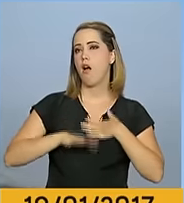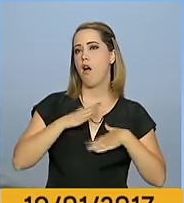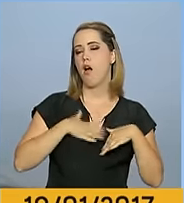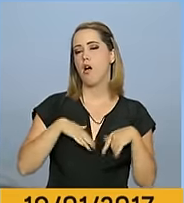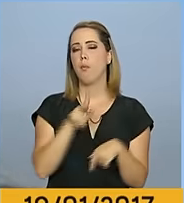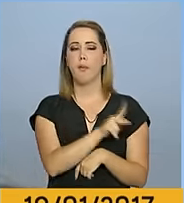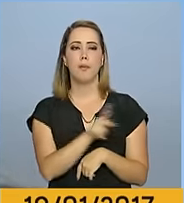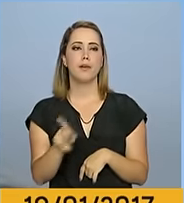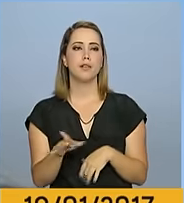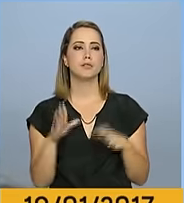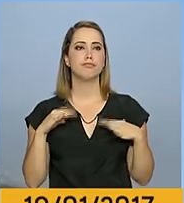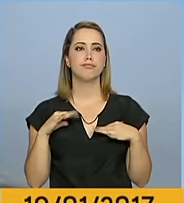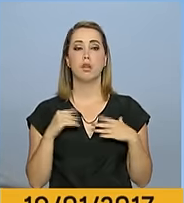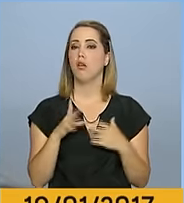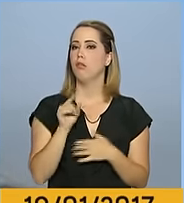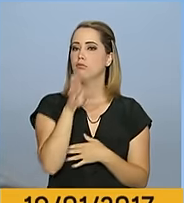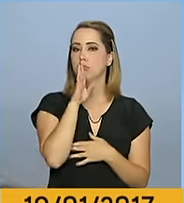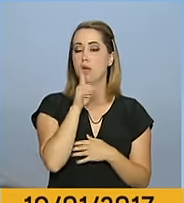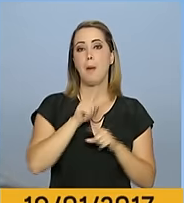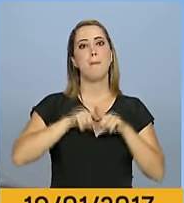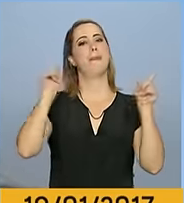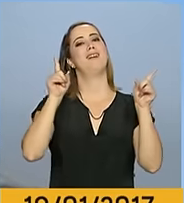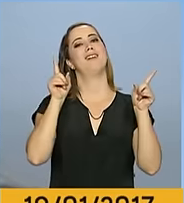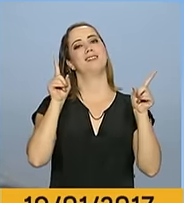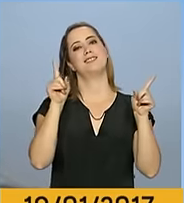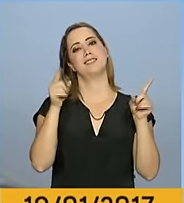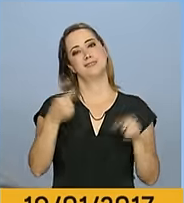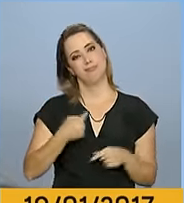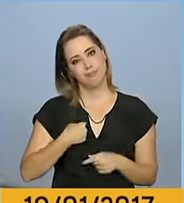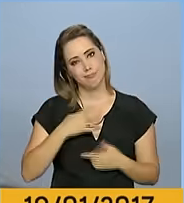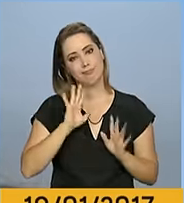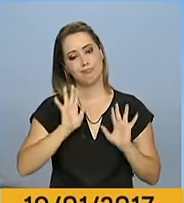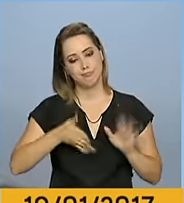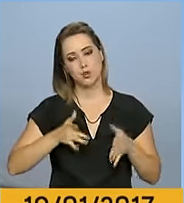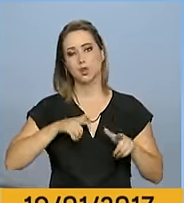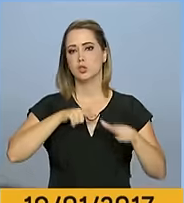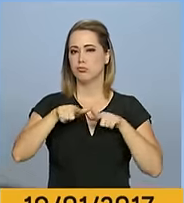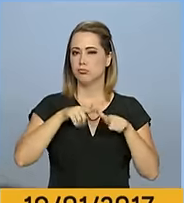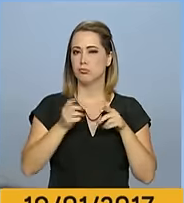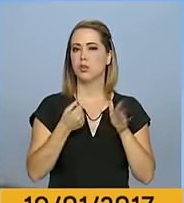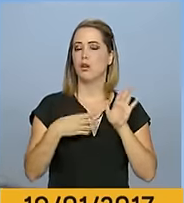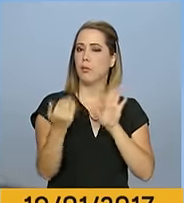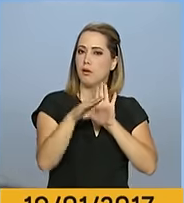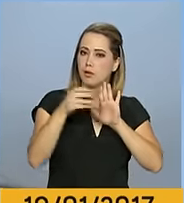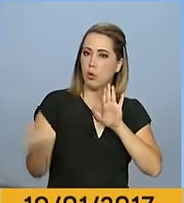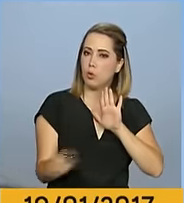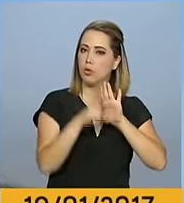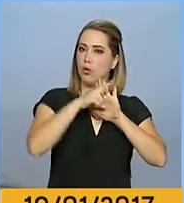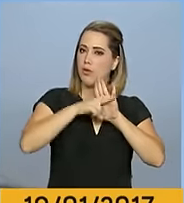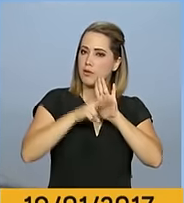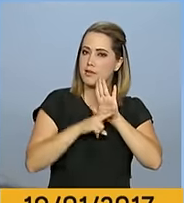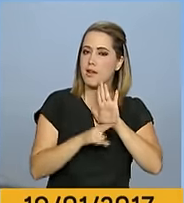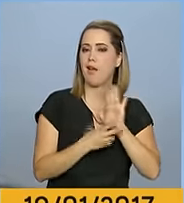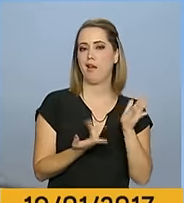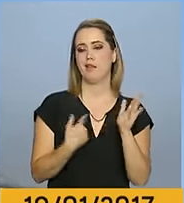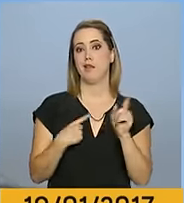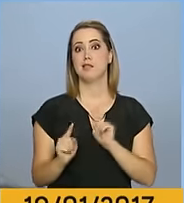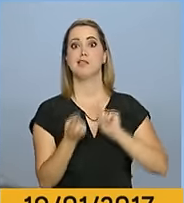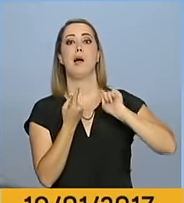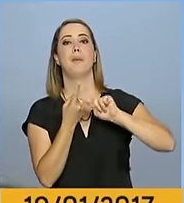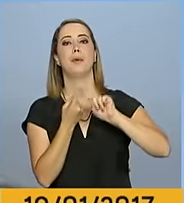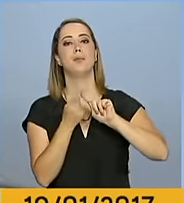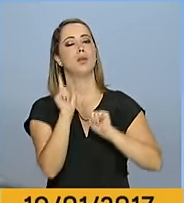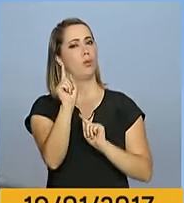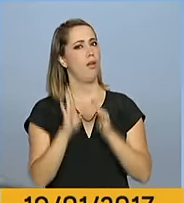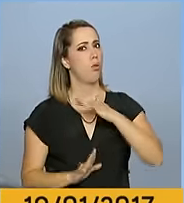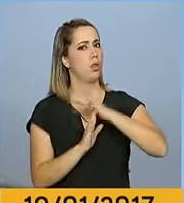presidência e ficar em silêncio. Mas, entretanto, nós resolvemos fazer as reformas do país. A primeira veio por esse teto dos